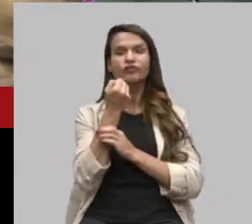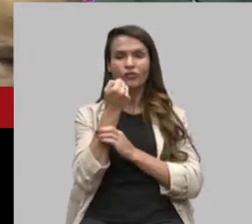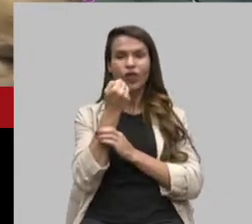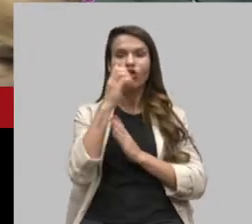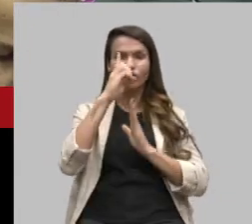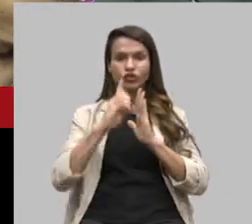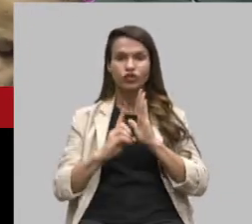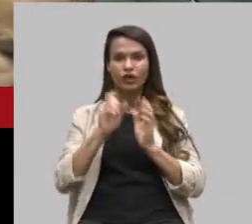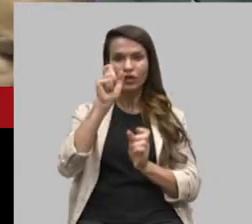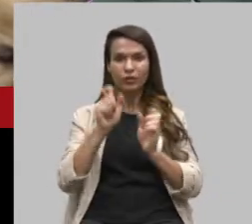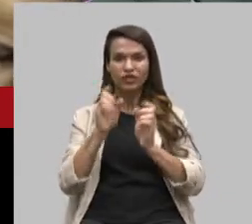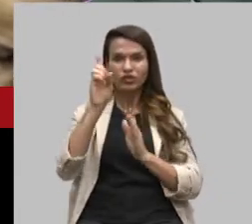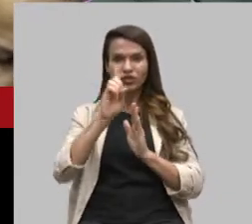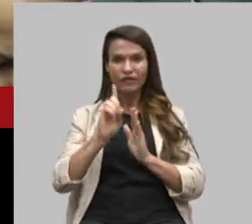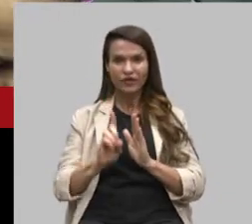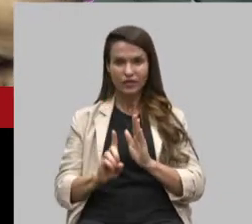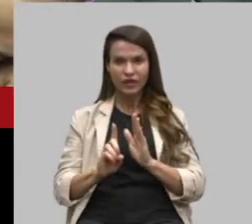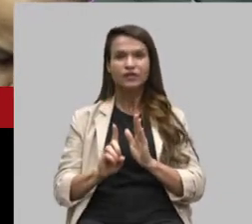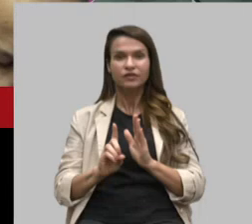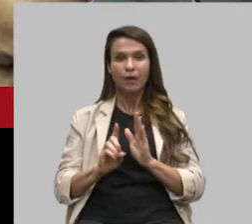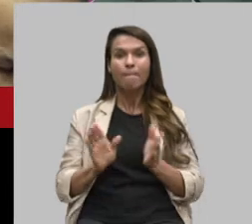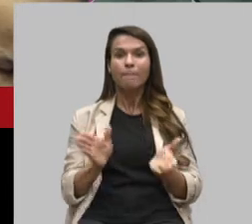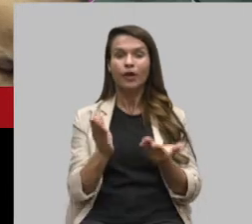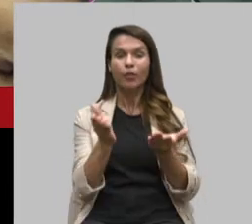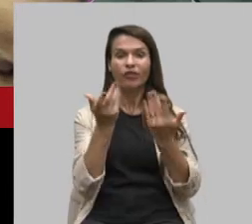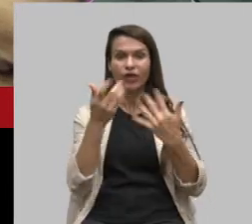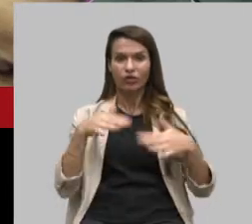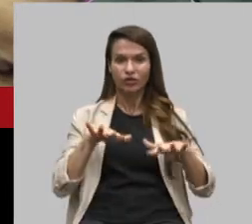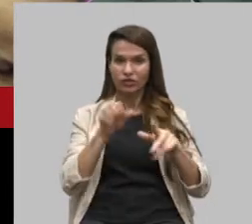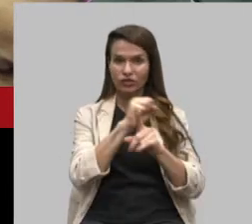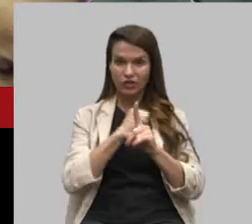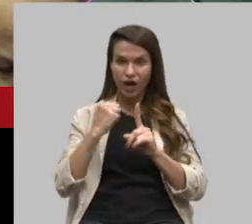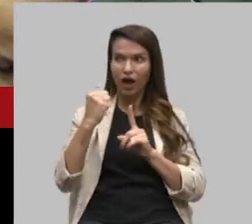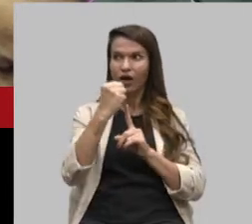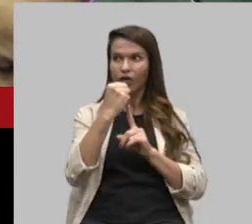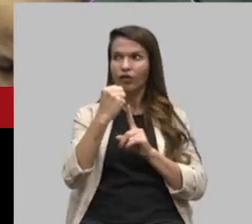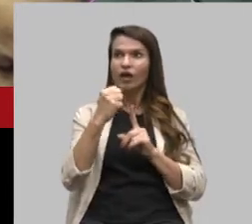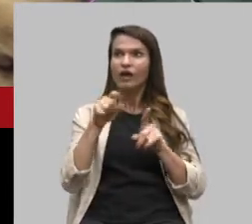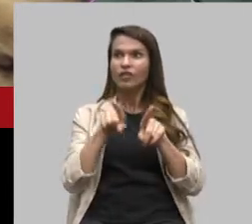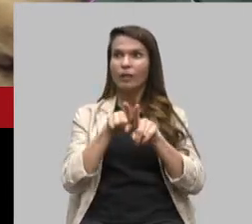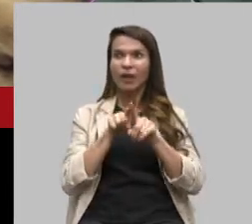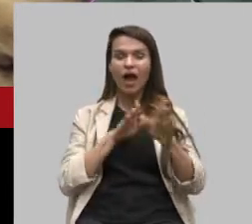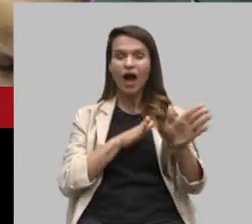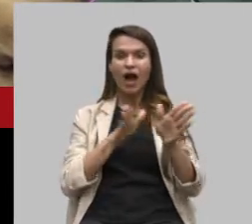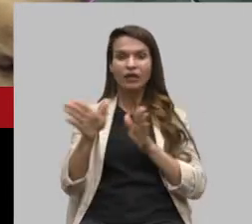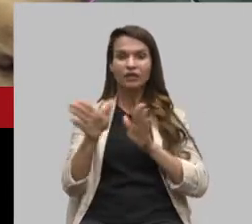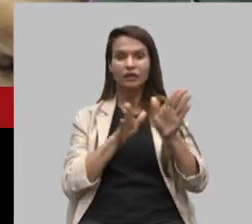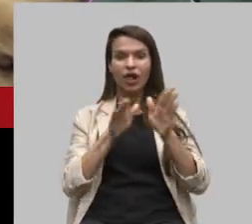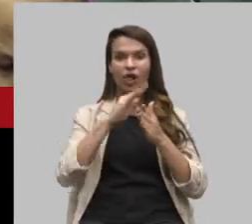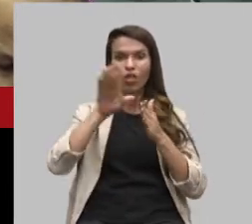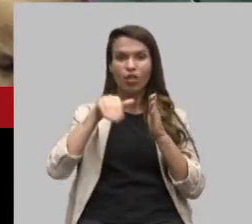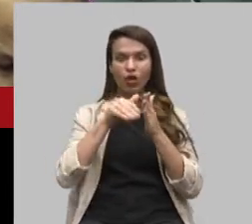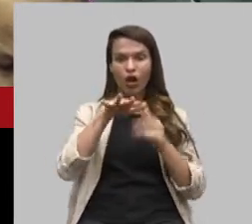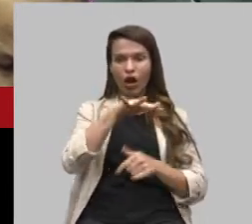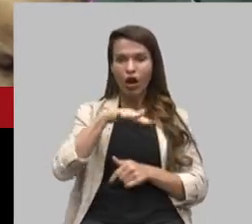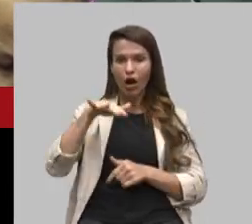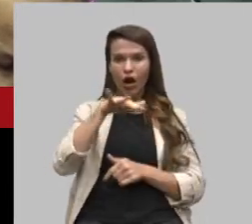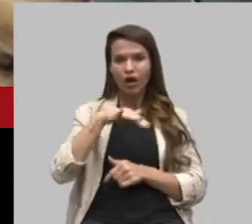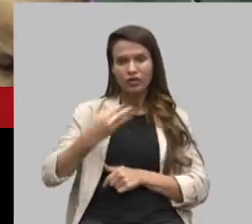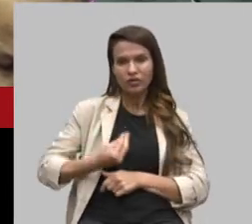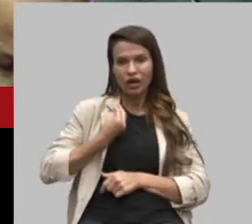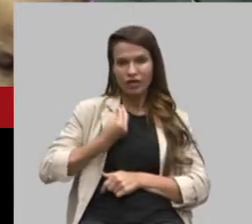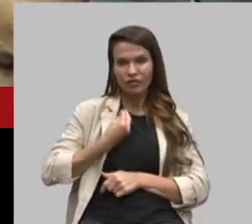pessoas com deficiência promovendo a inclusão social e a acessibilidade em todos os âmbitos da vida no